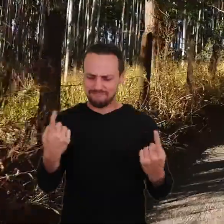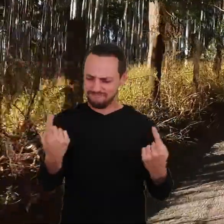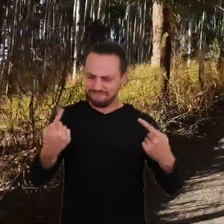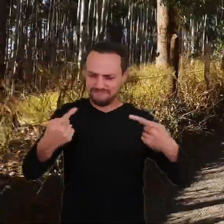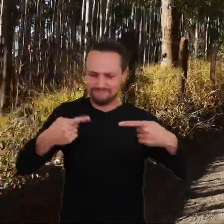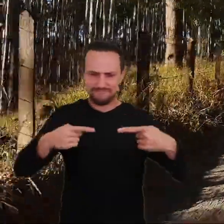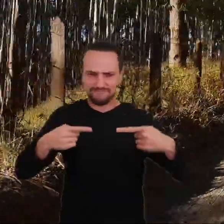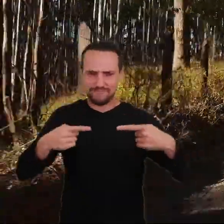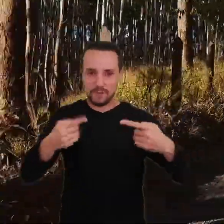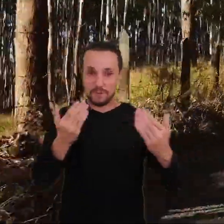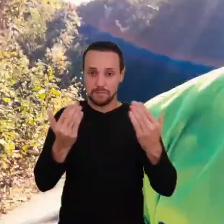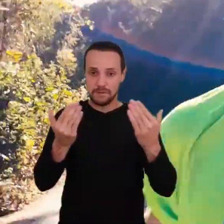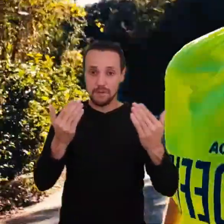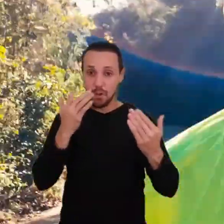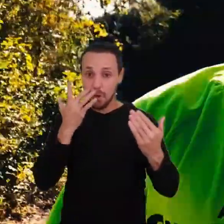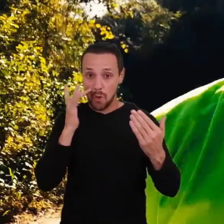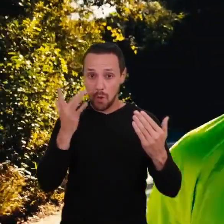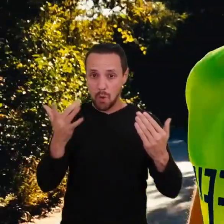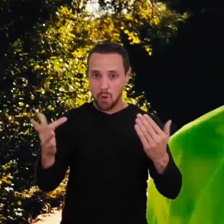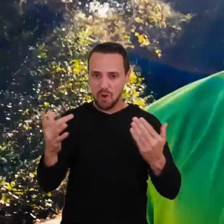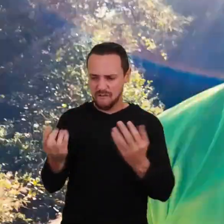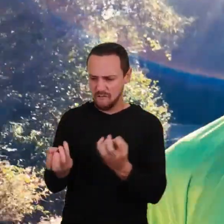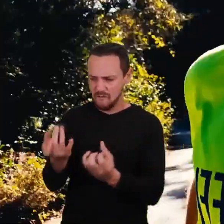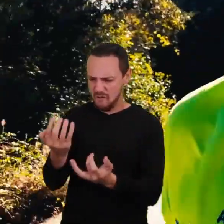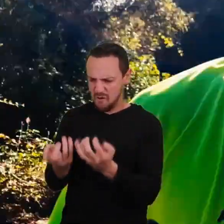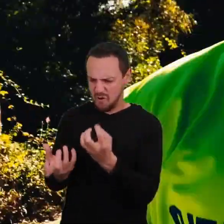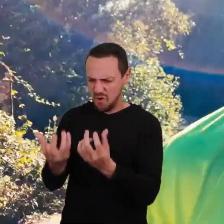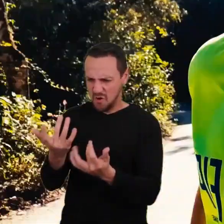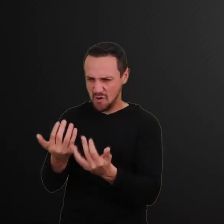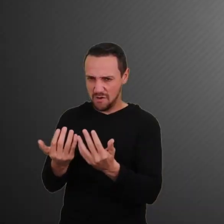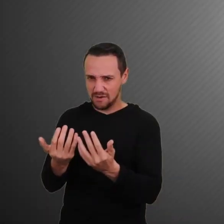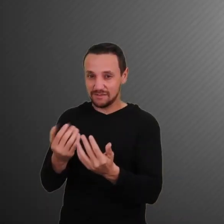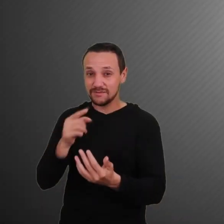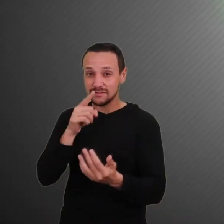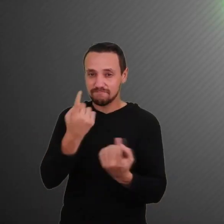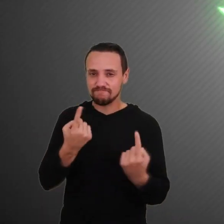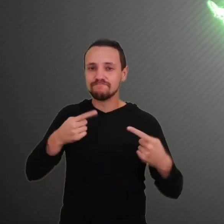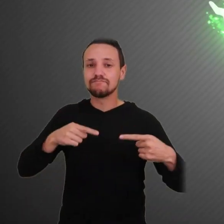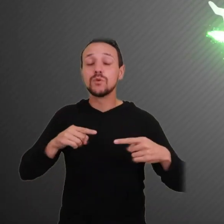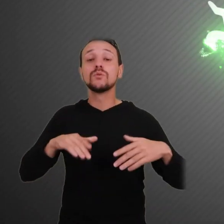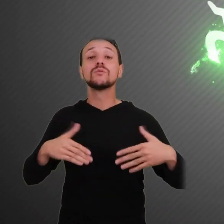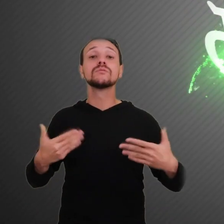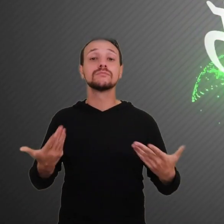ouro se prova no fogo. Qual é o seu próximo desafio?